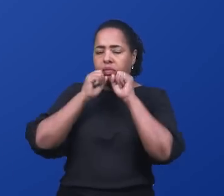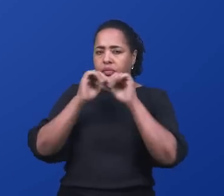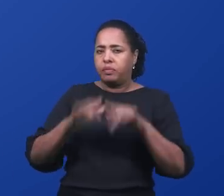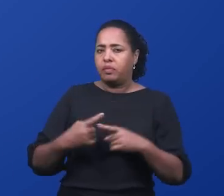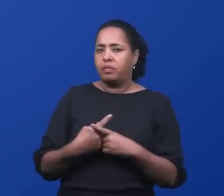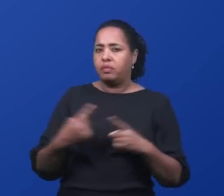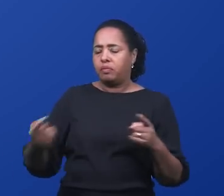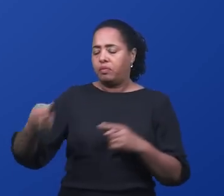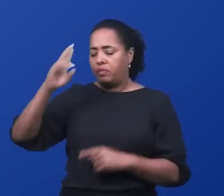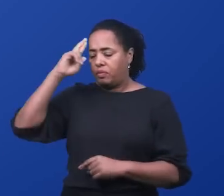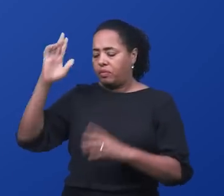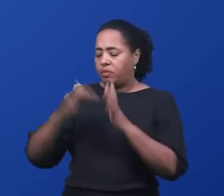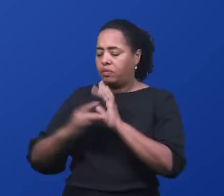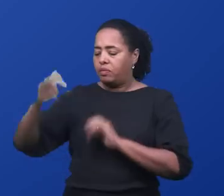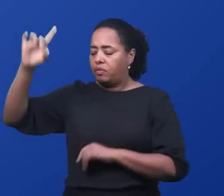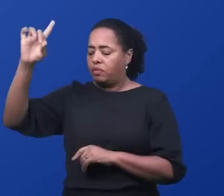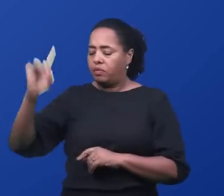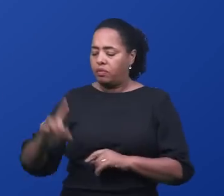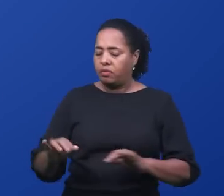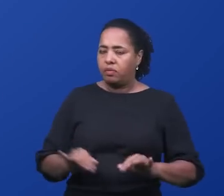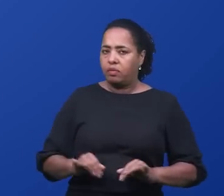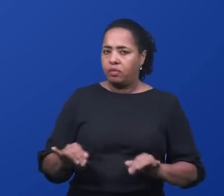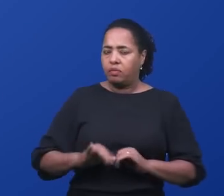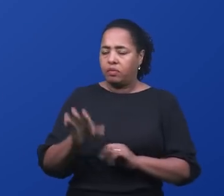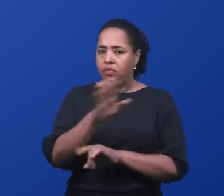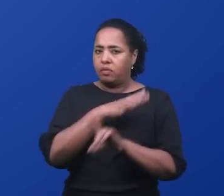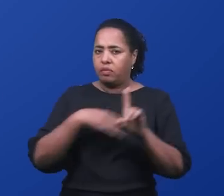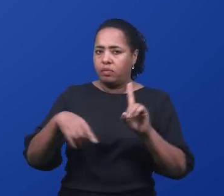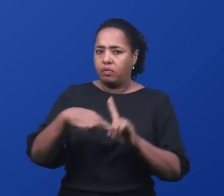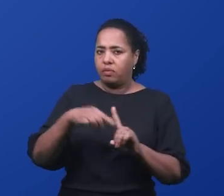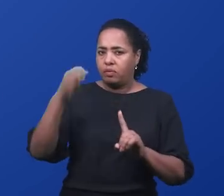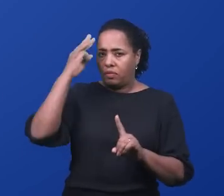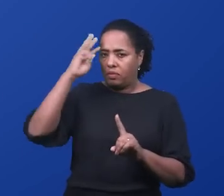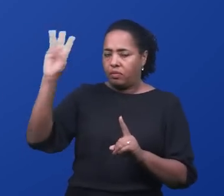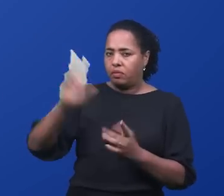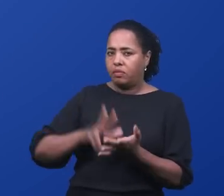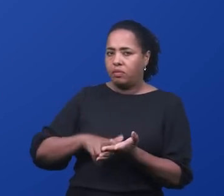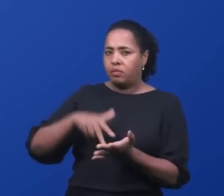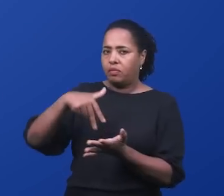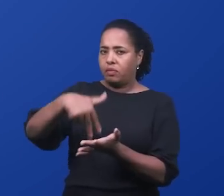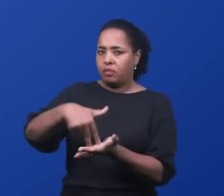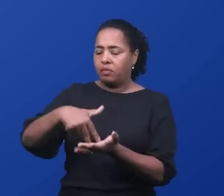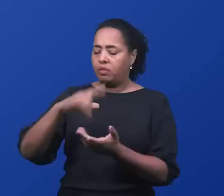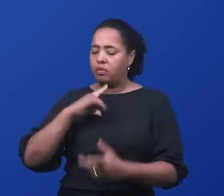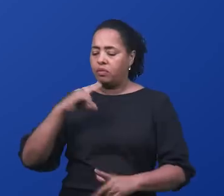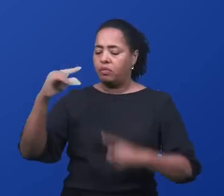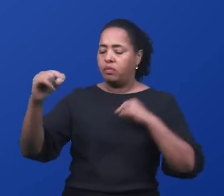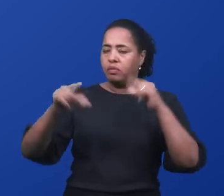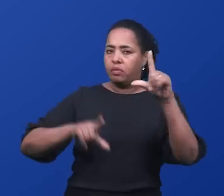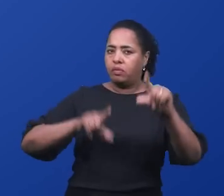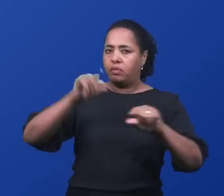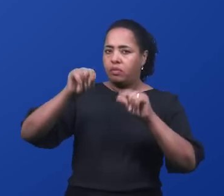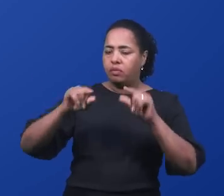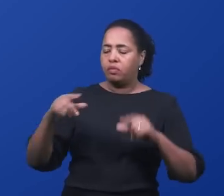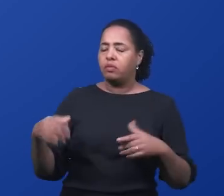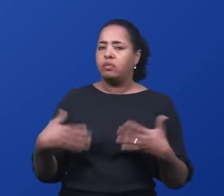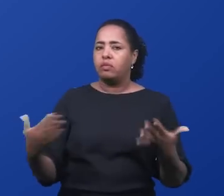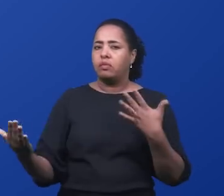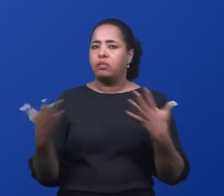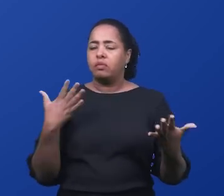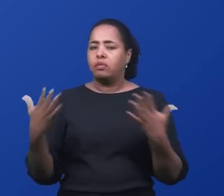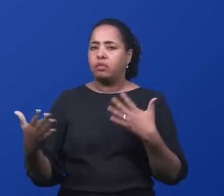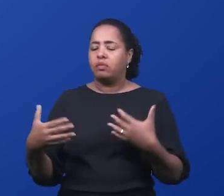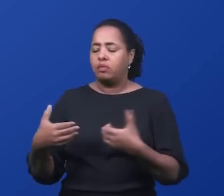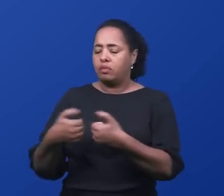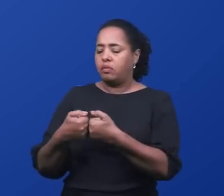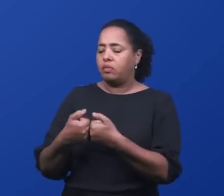palavra, Jesus ele vem ao mundo, ele sofre, é crucificado, ele ressuscita e nos torna a geração eleita. Nós podemos associar com